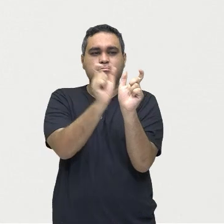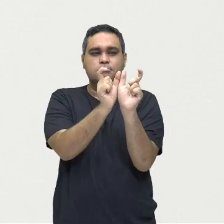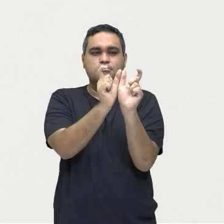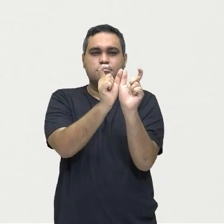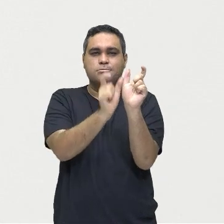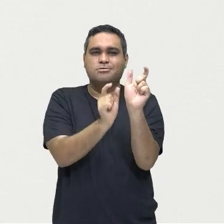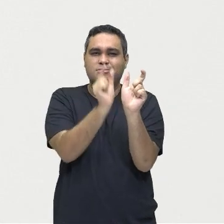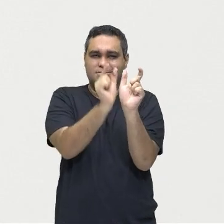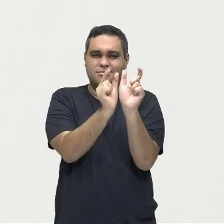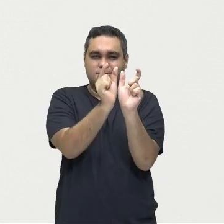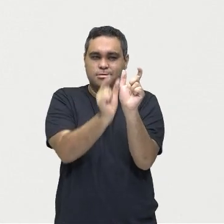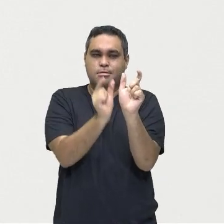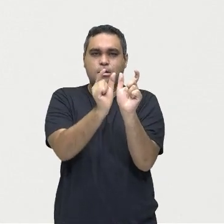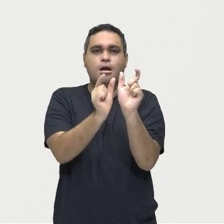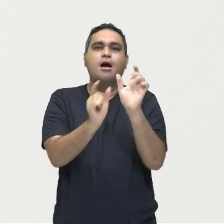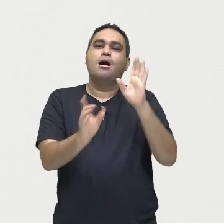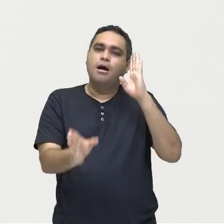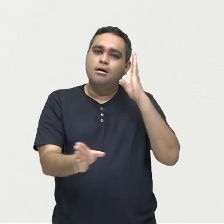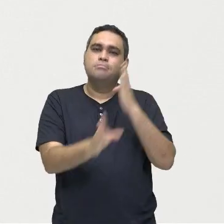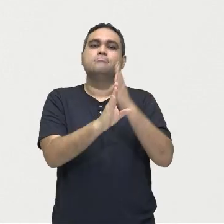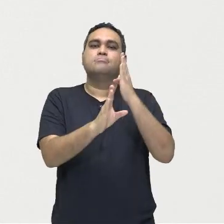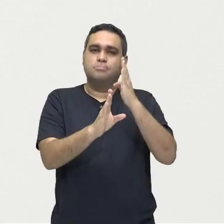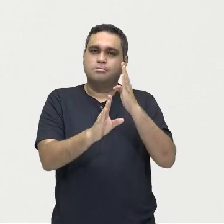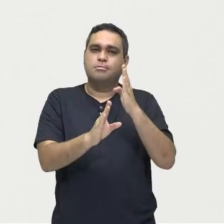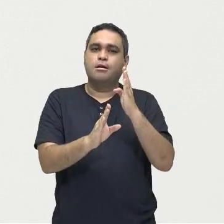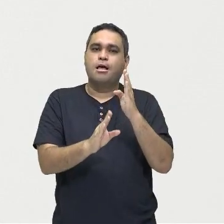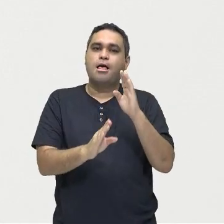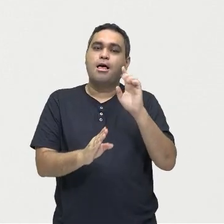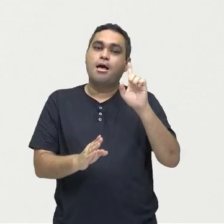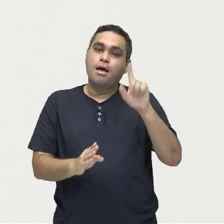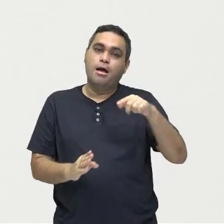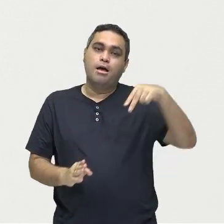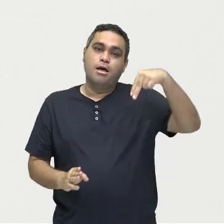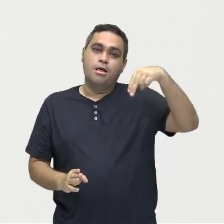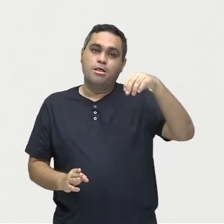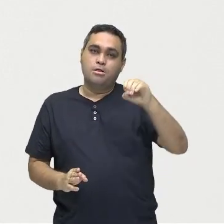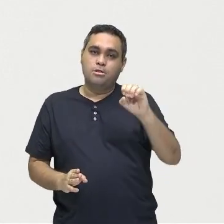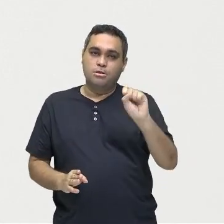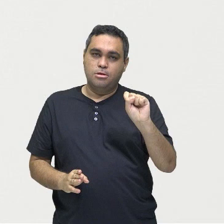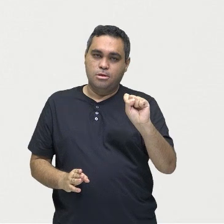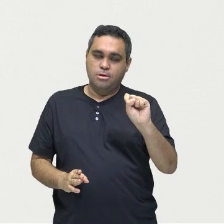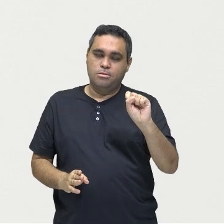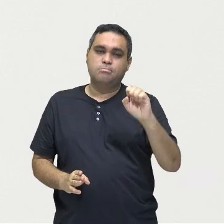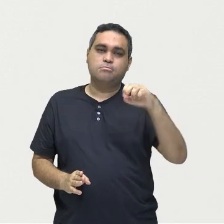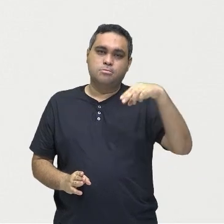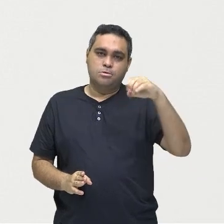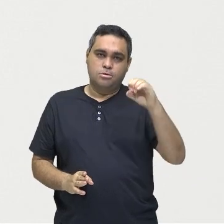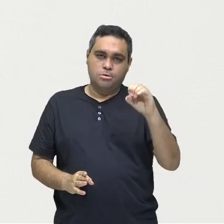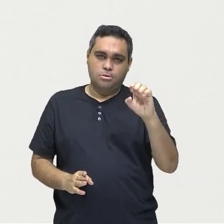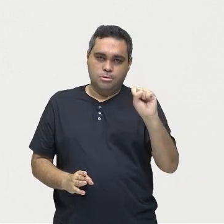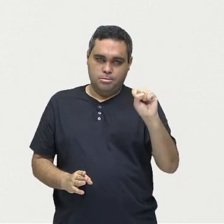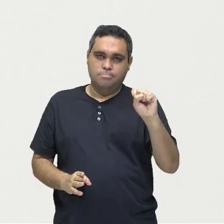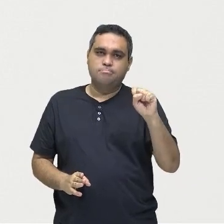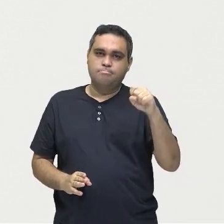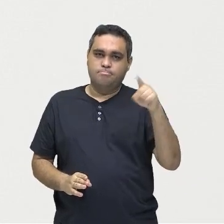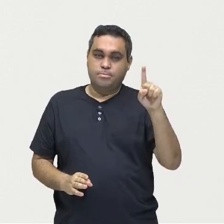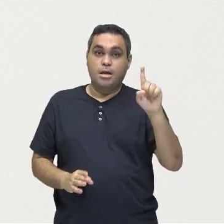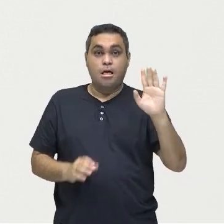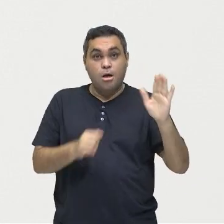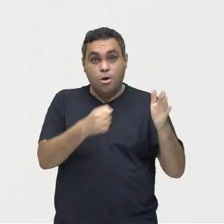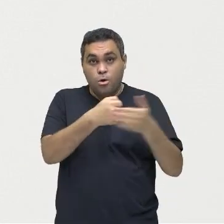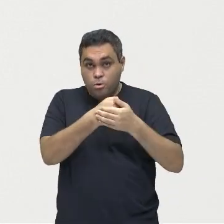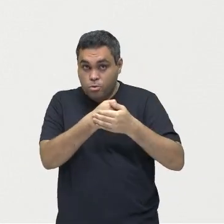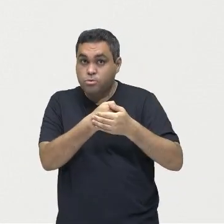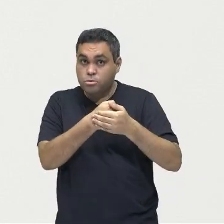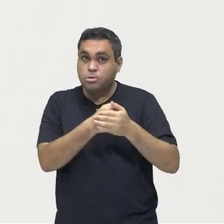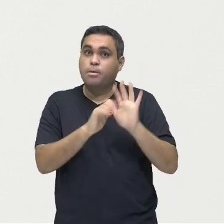sujeito da oração, né? Que é o nós. O nós está oculto, não é? Mas a gente